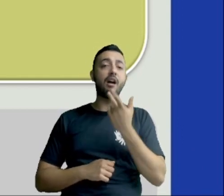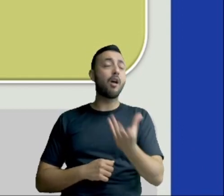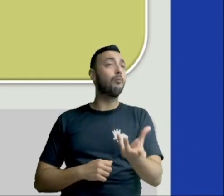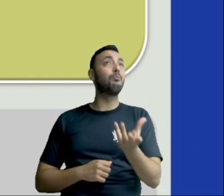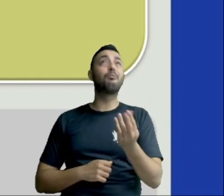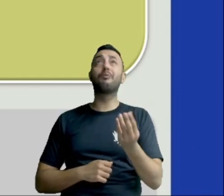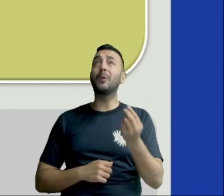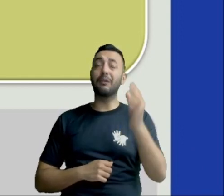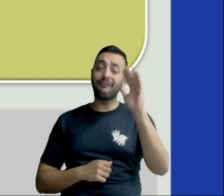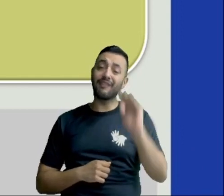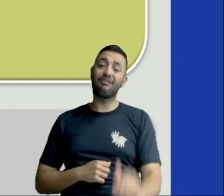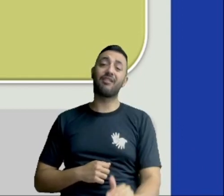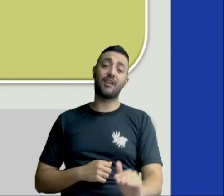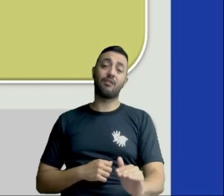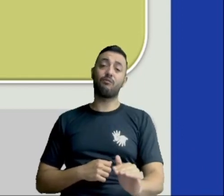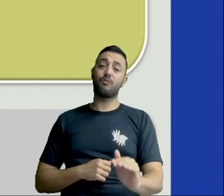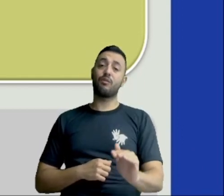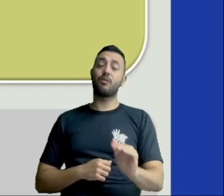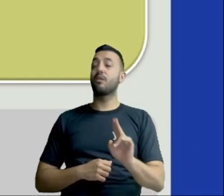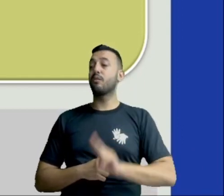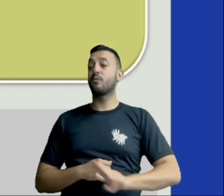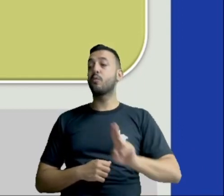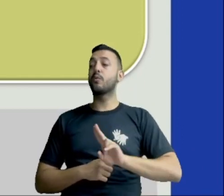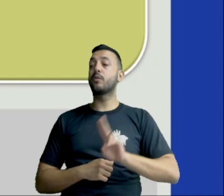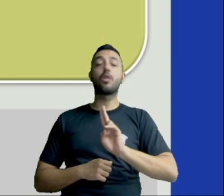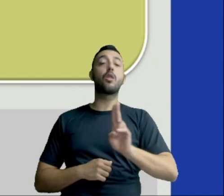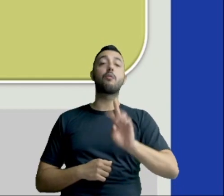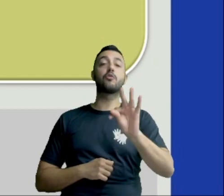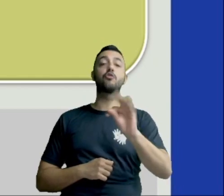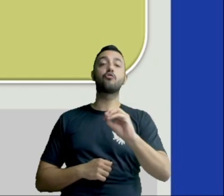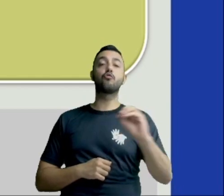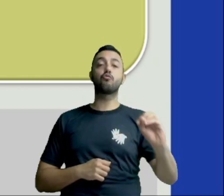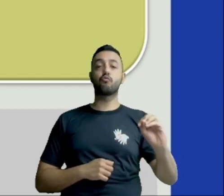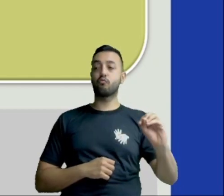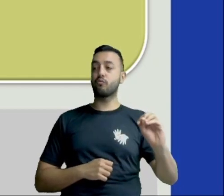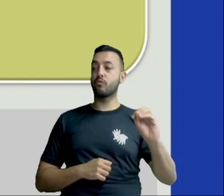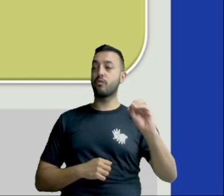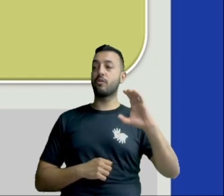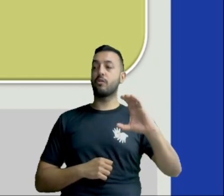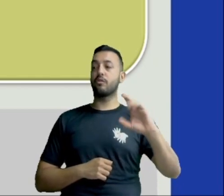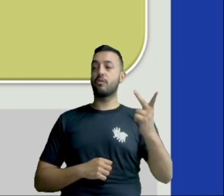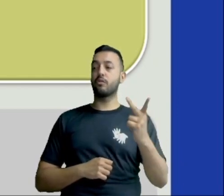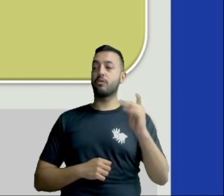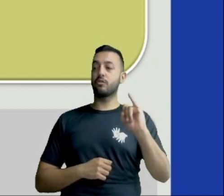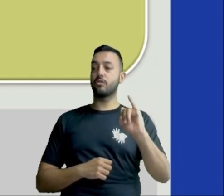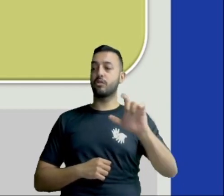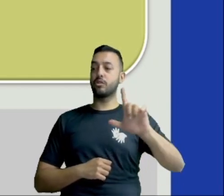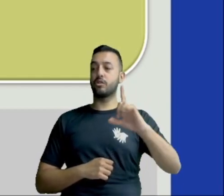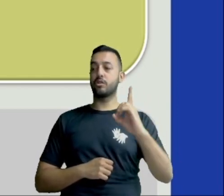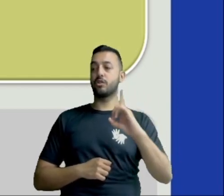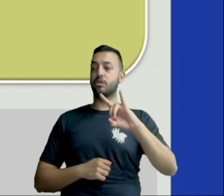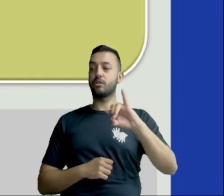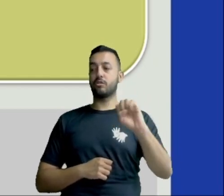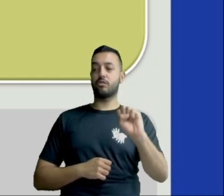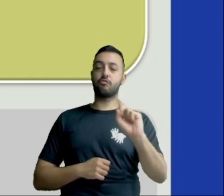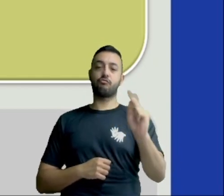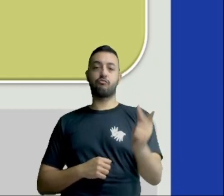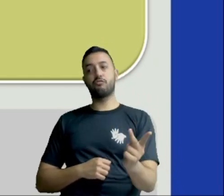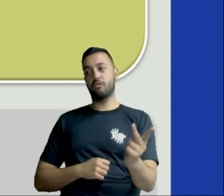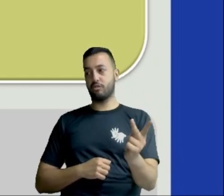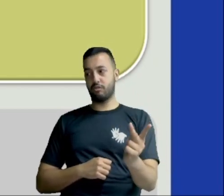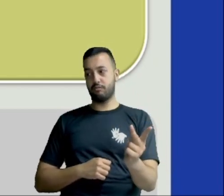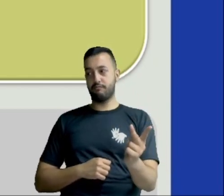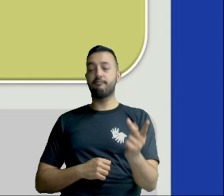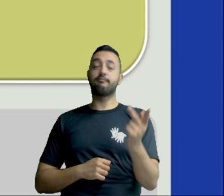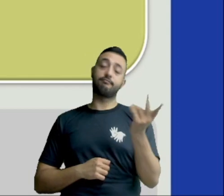infantil, eu uso também a expressão como too childish. Too childish,